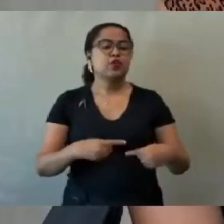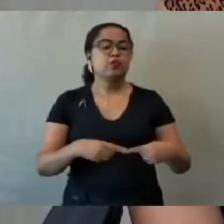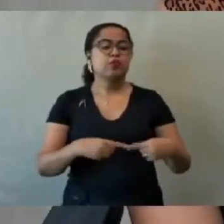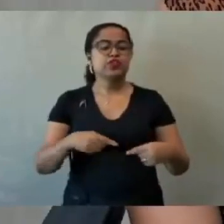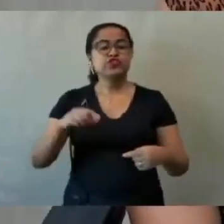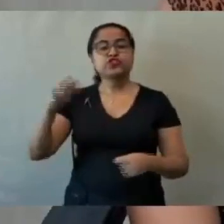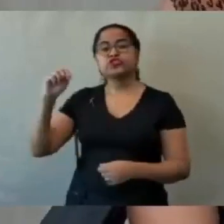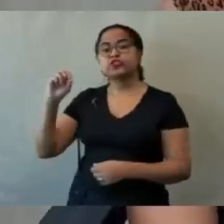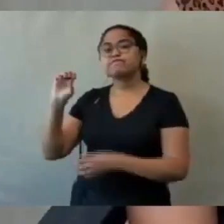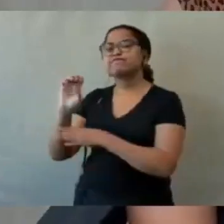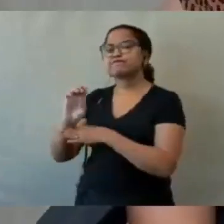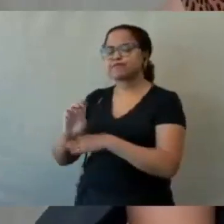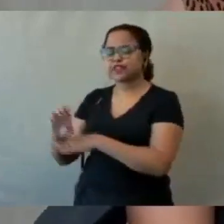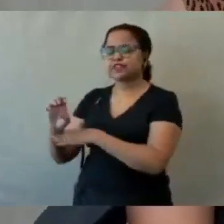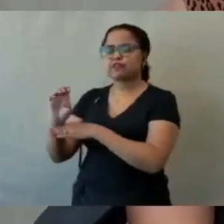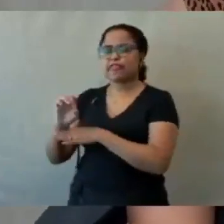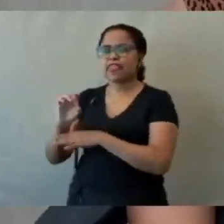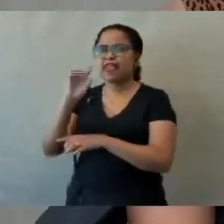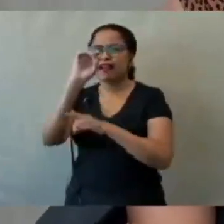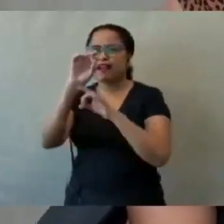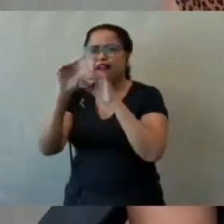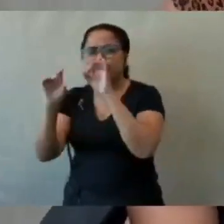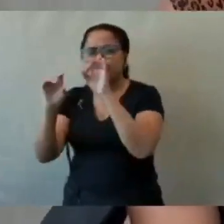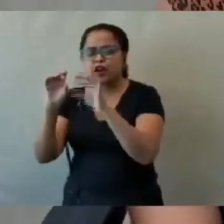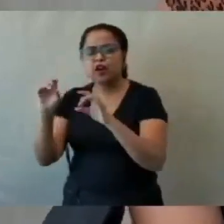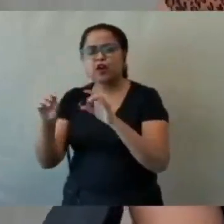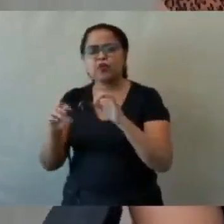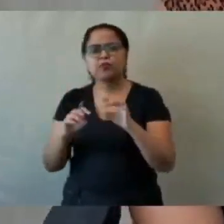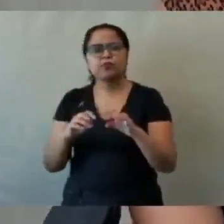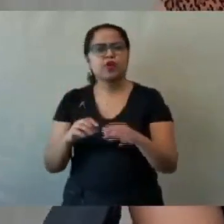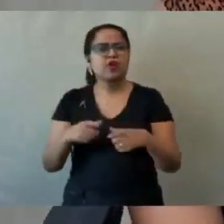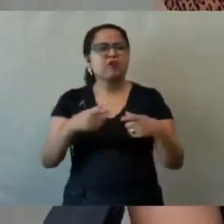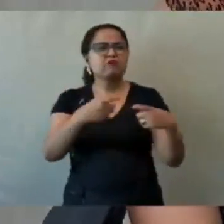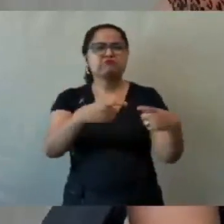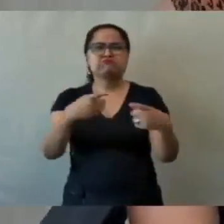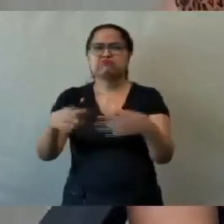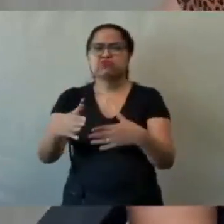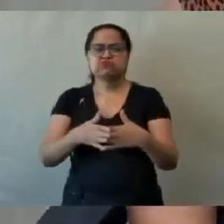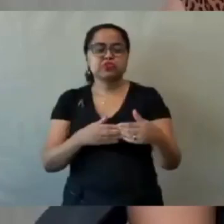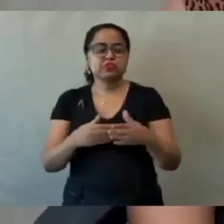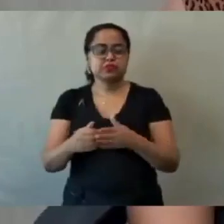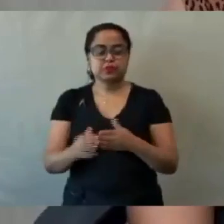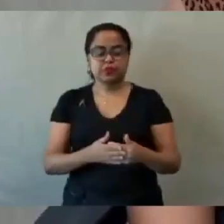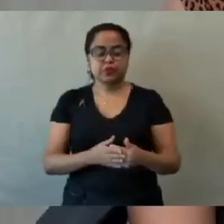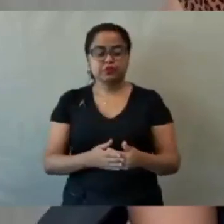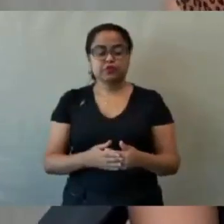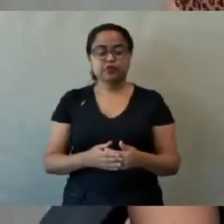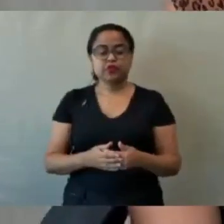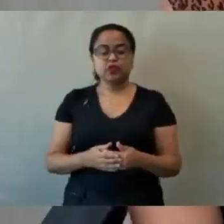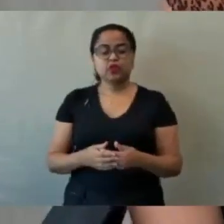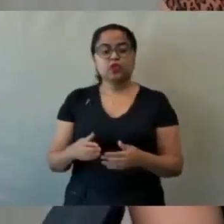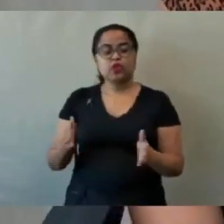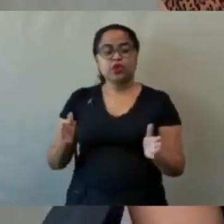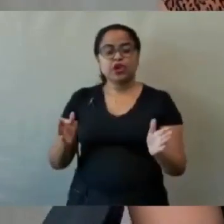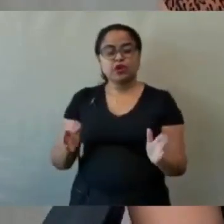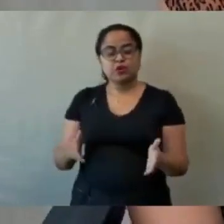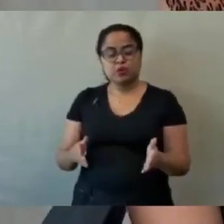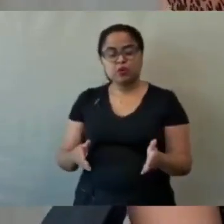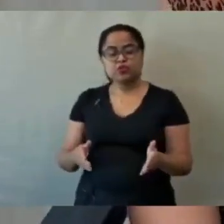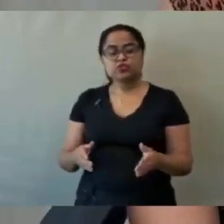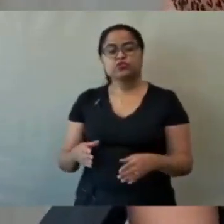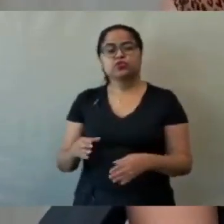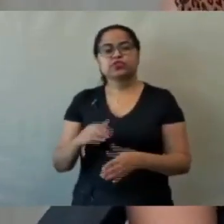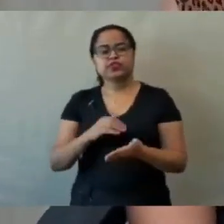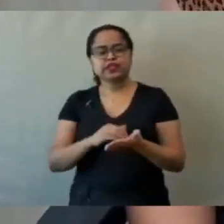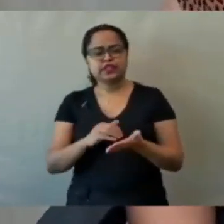acho que cada um e cada uma de nós, onde estejamos, eu atualmente estou na Secretaria Municipal de Educação,